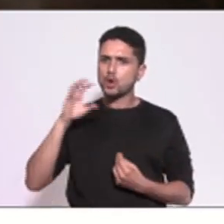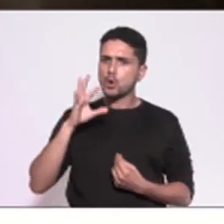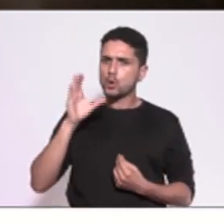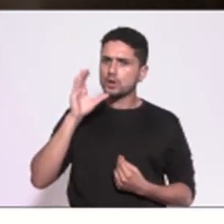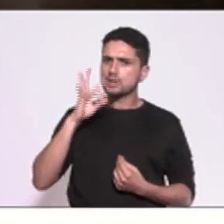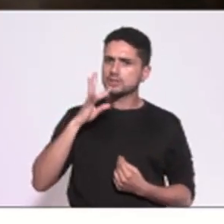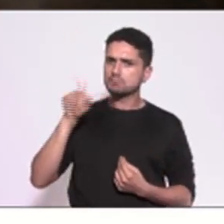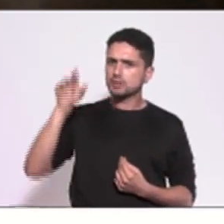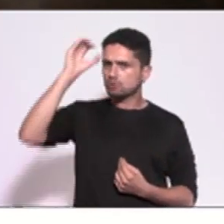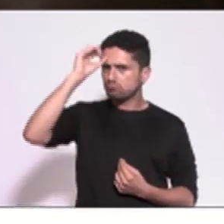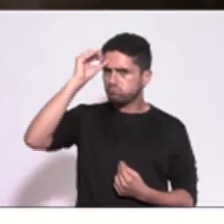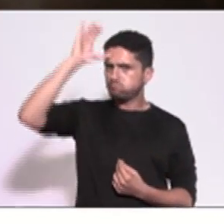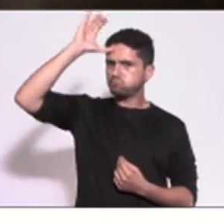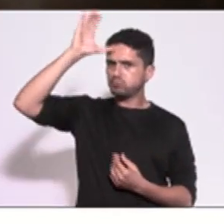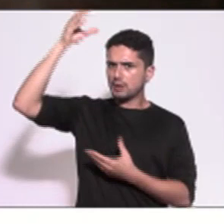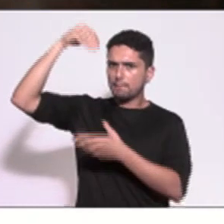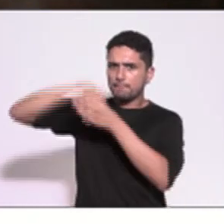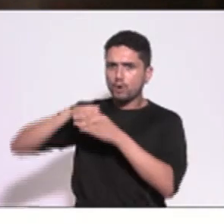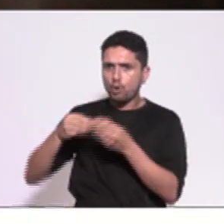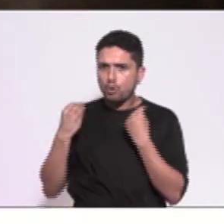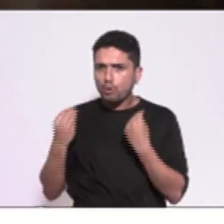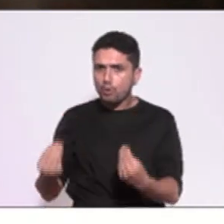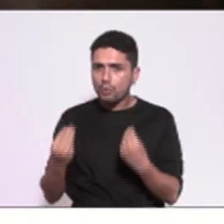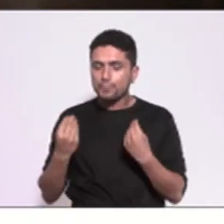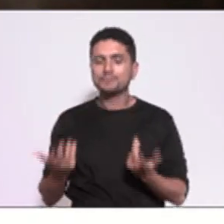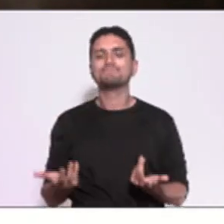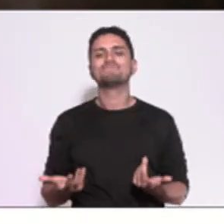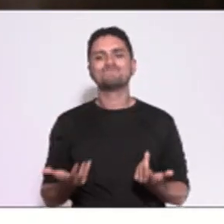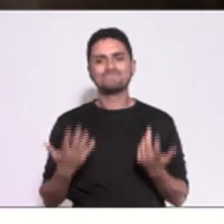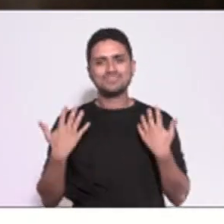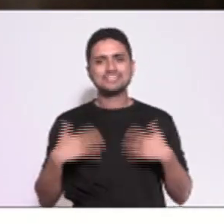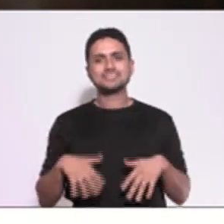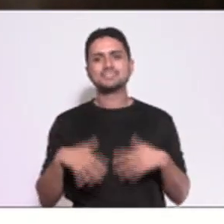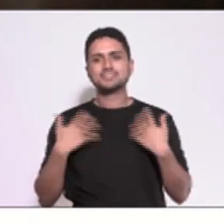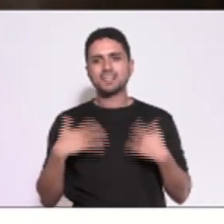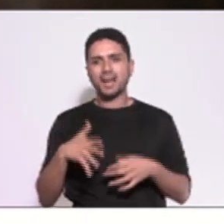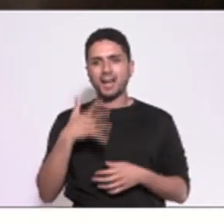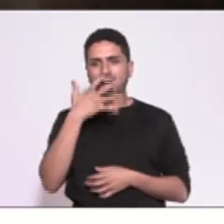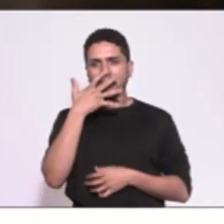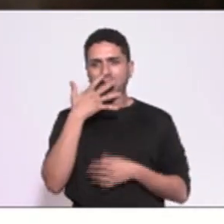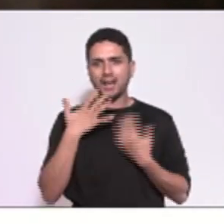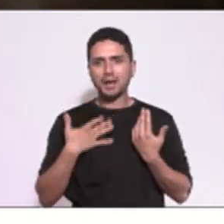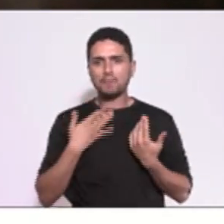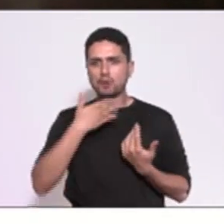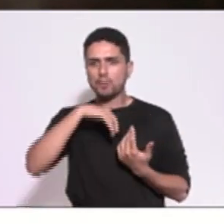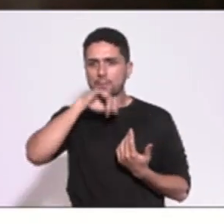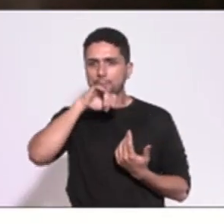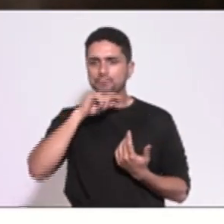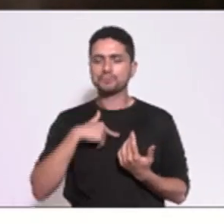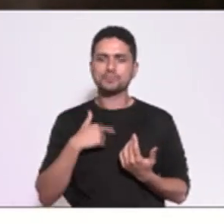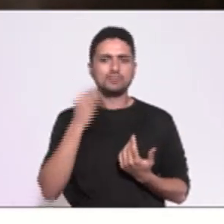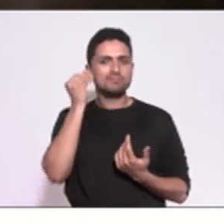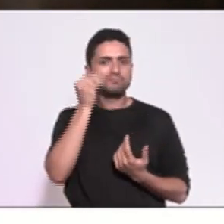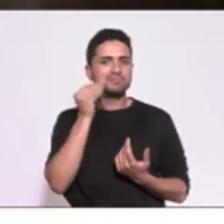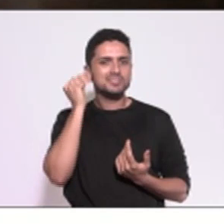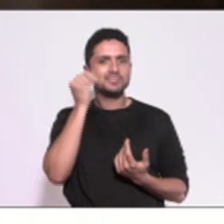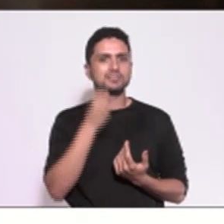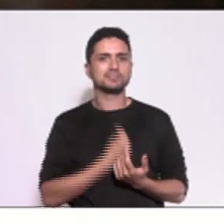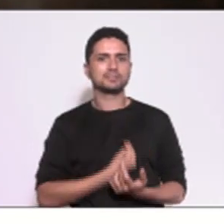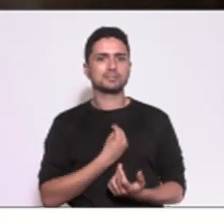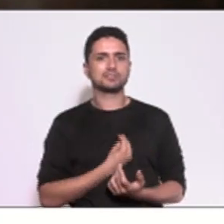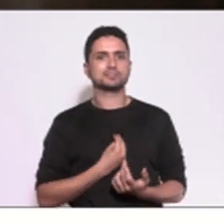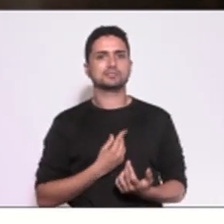conhecimento dentro de alguém. Mas por incrível que pareça, os momentos onde eu pude experimentar maior ternura por ele,